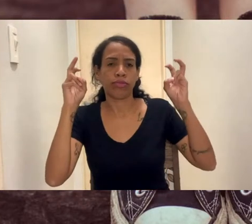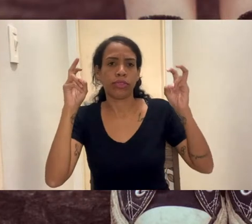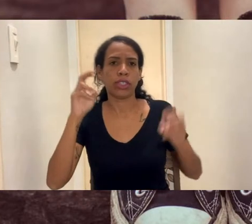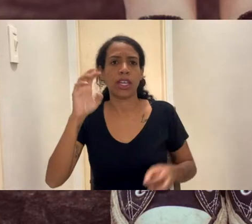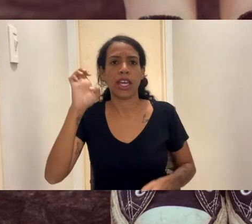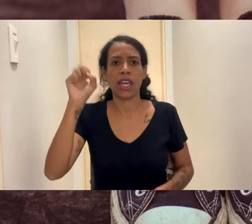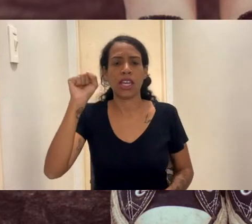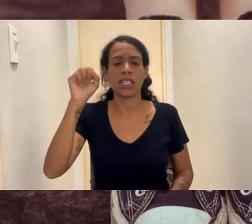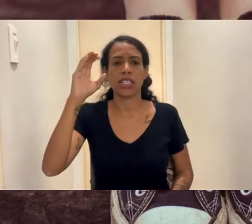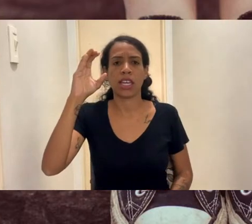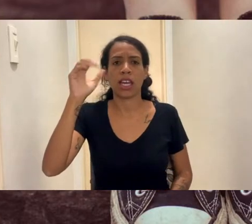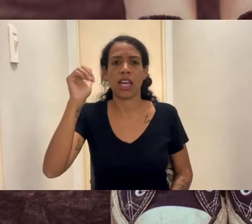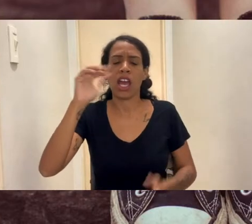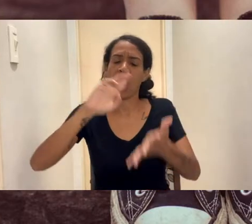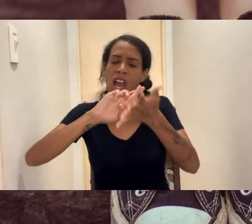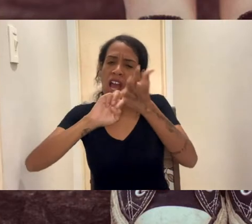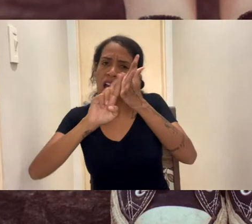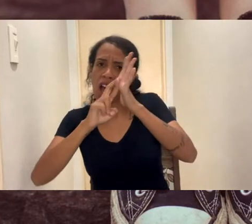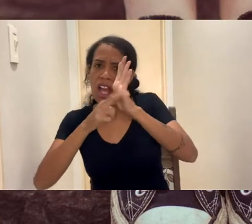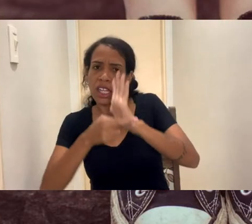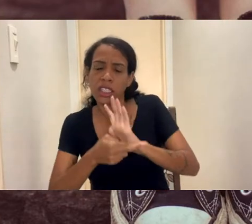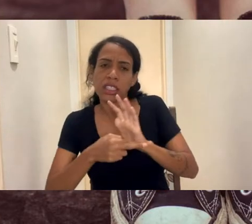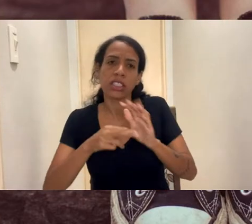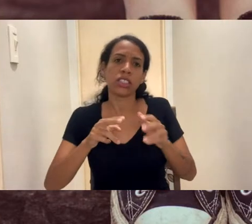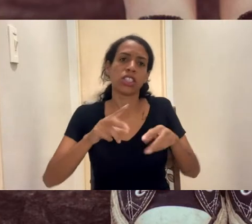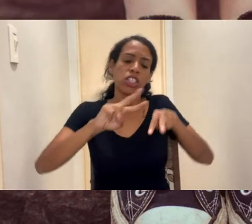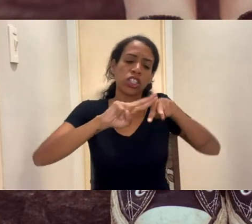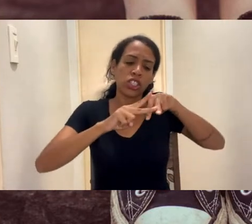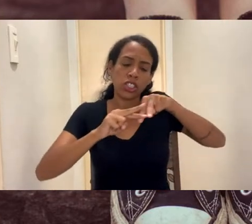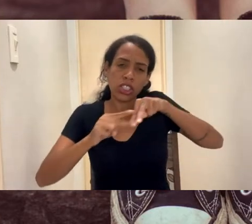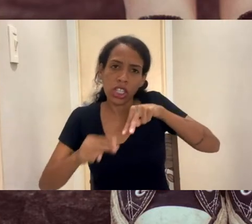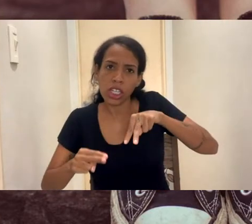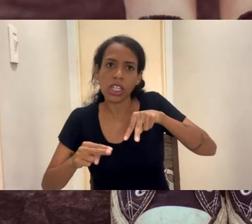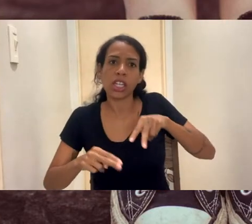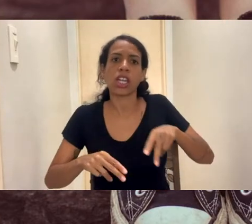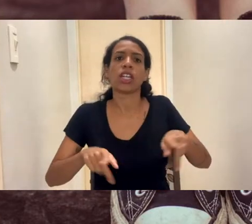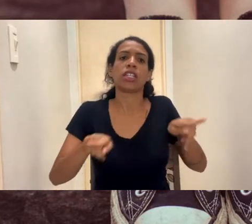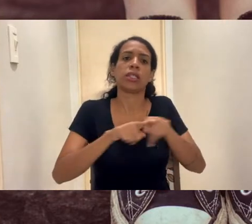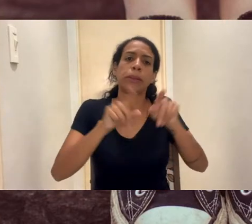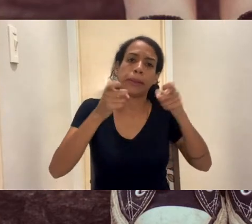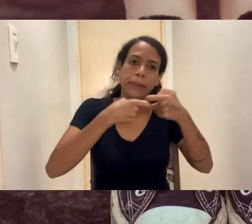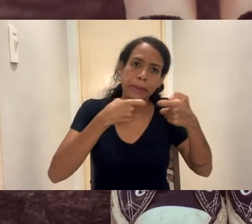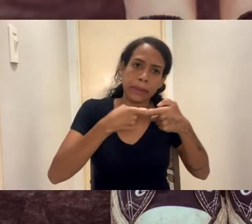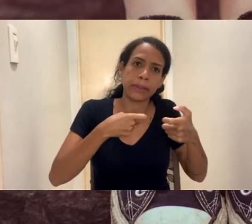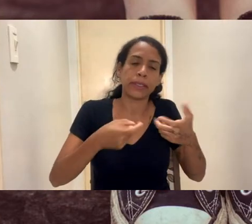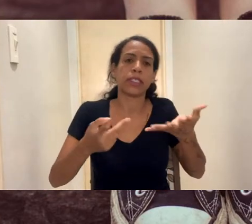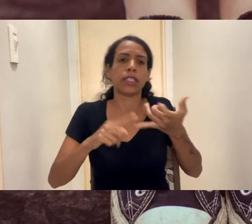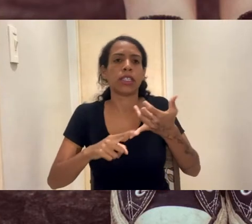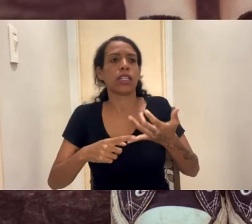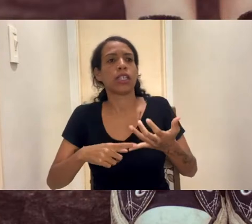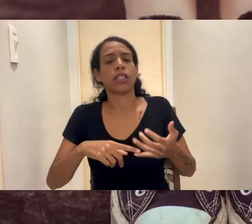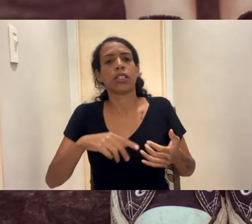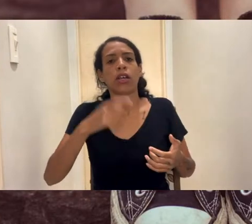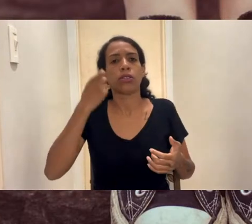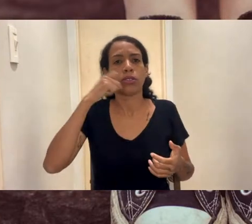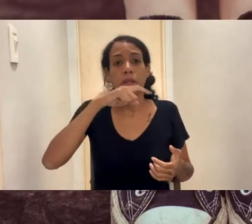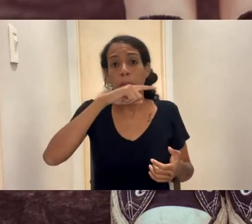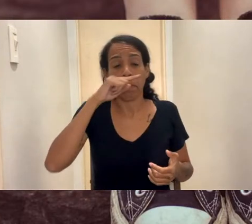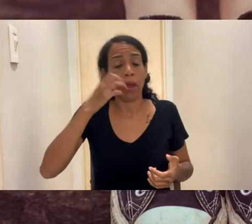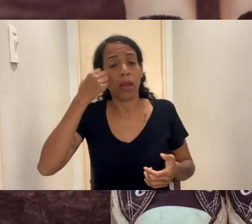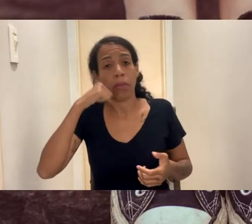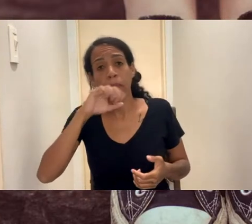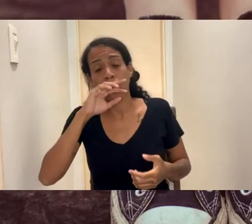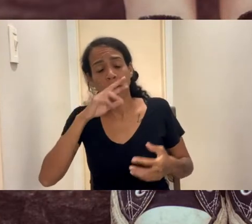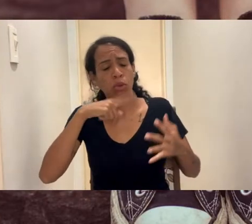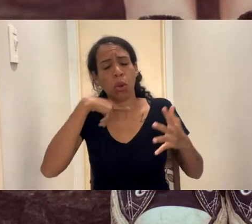questão racial, né, pela questão de gênero, pela questão de sexualidade, pela questão do patriarcado, pela questão de uma